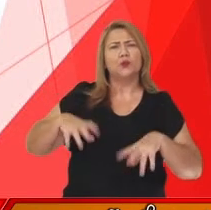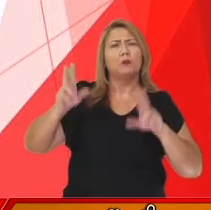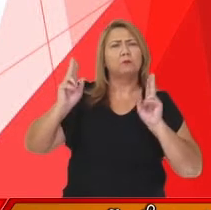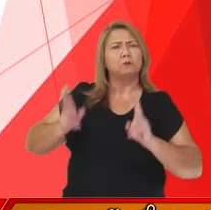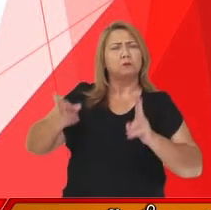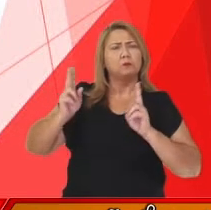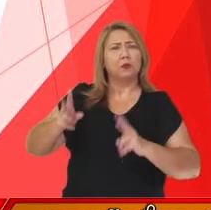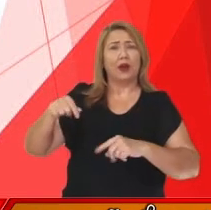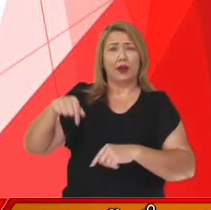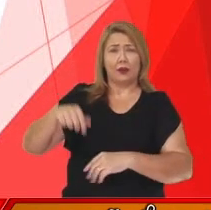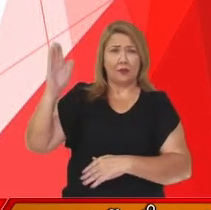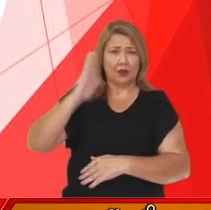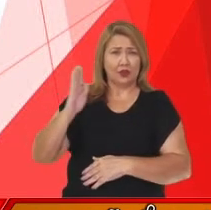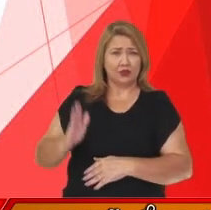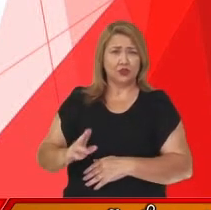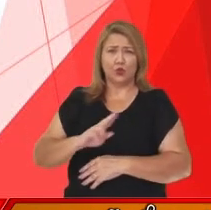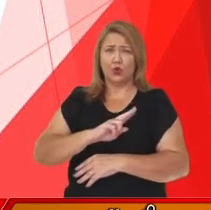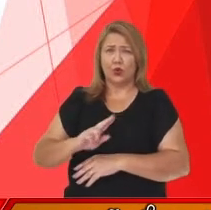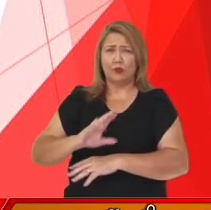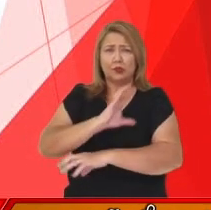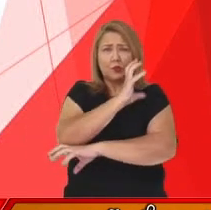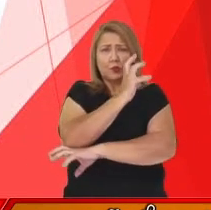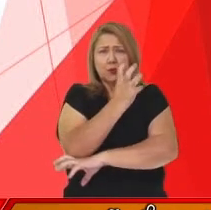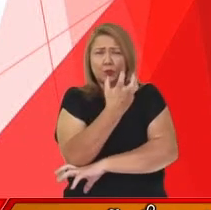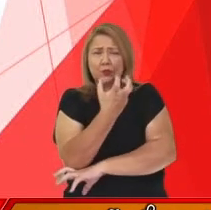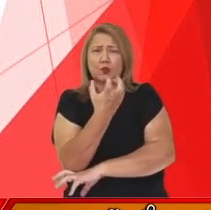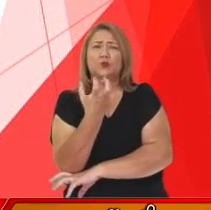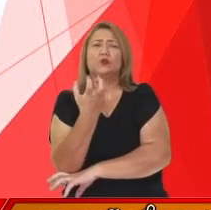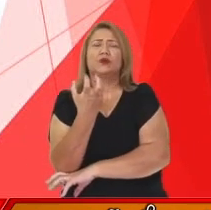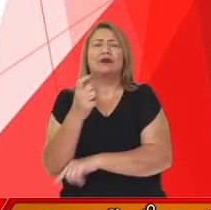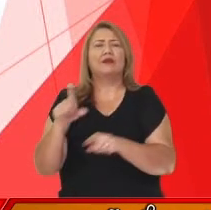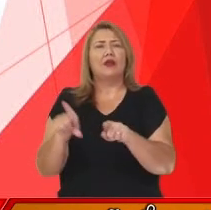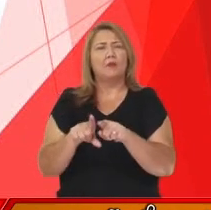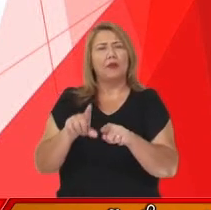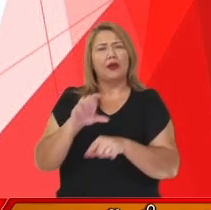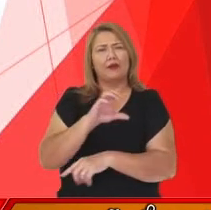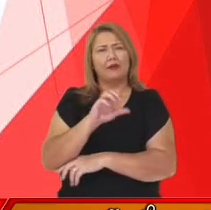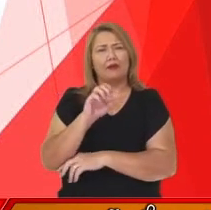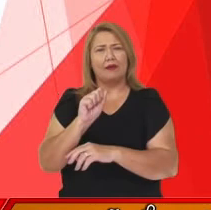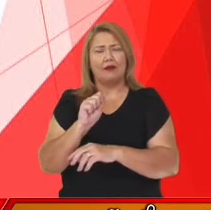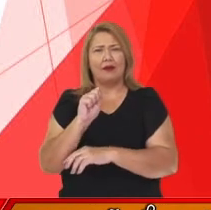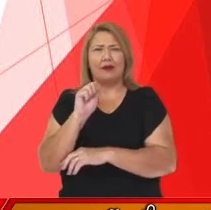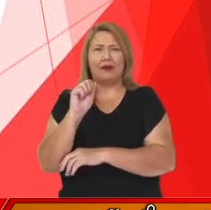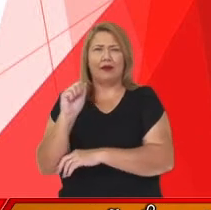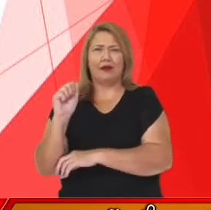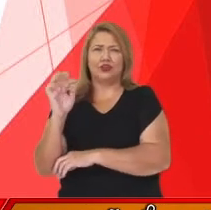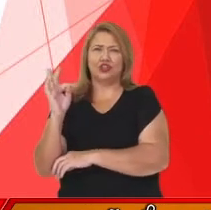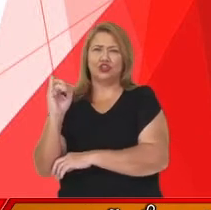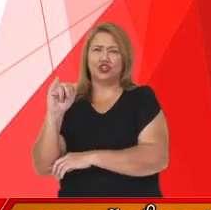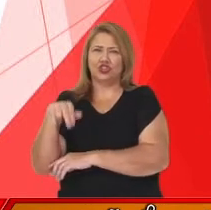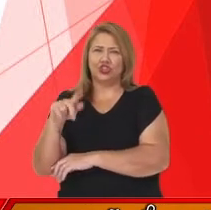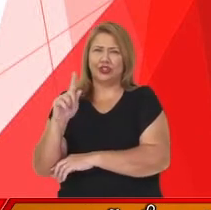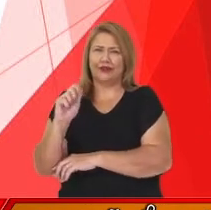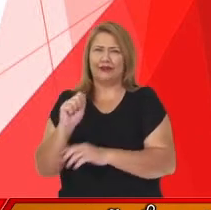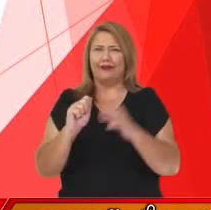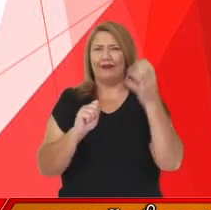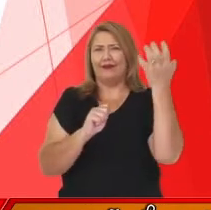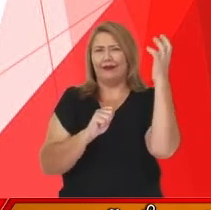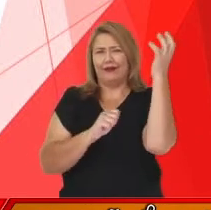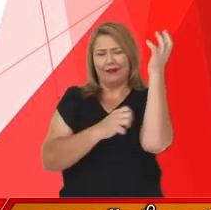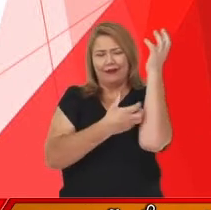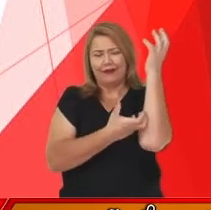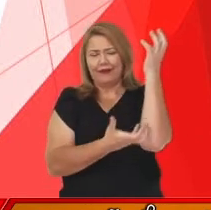Brasil elas recebem o nome de cerrado e de caatinga Ok então a Savana no Brasil pode ser